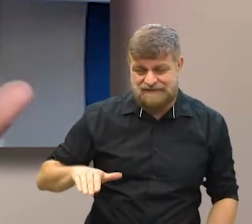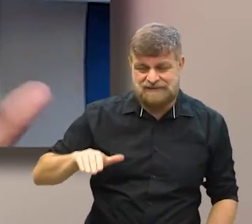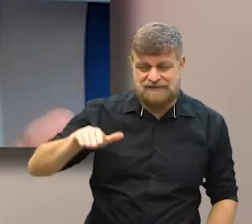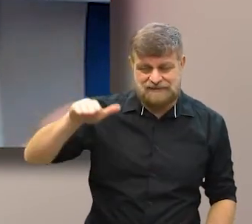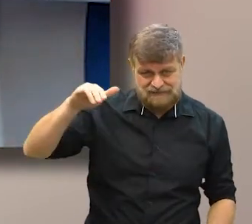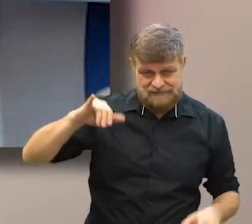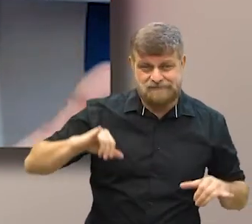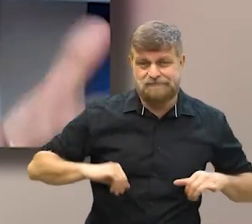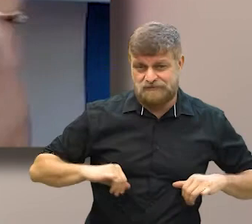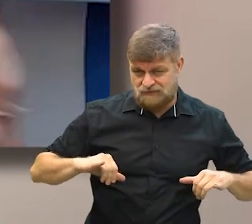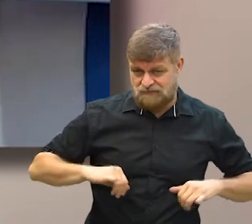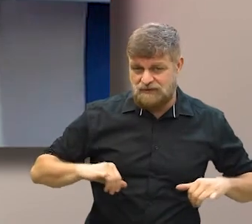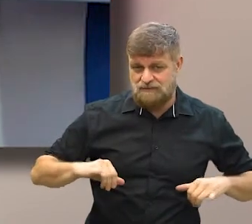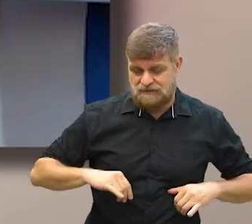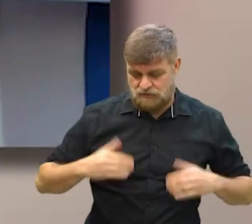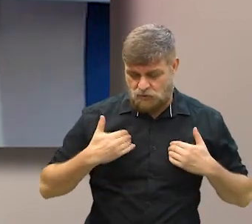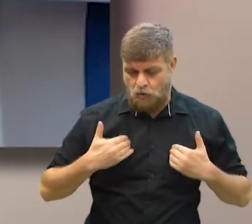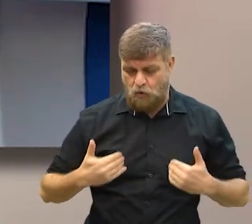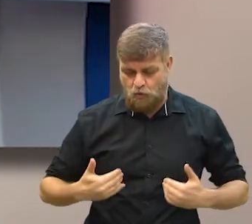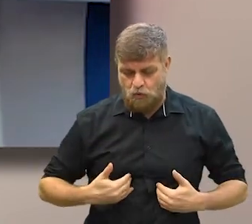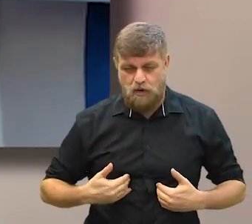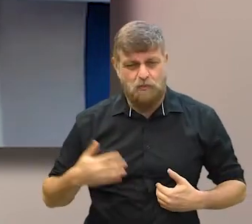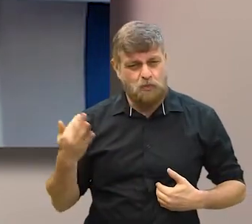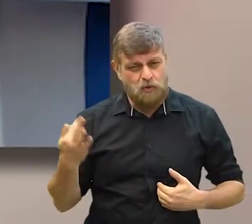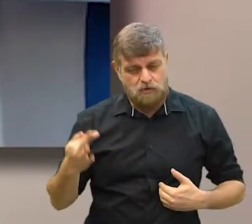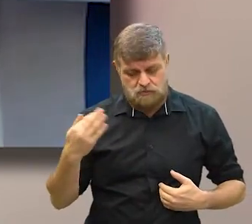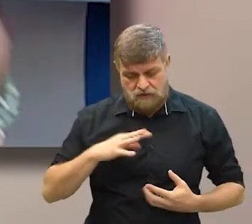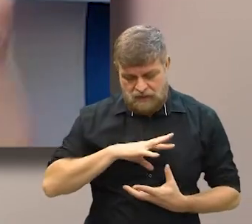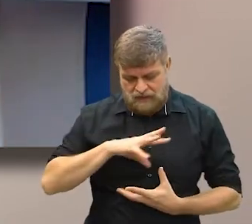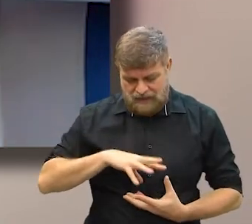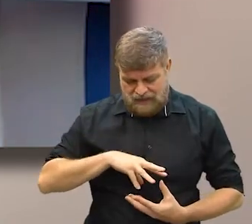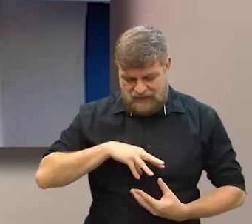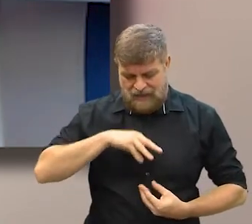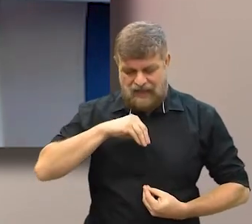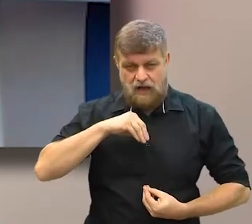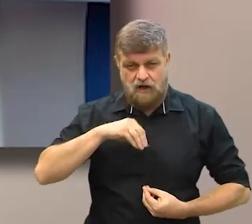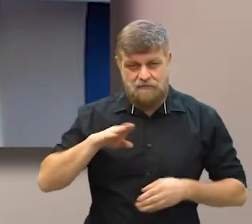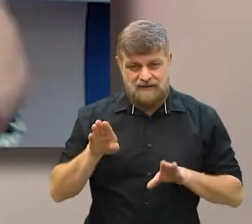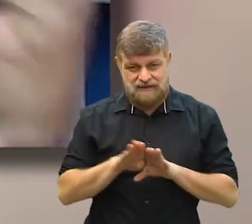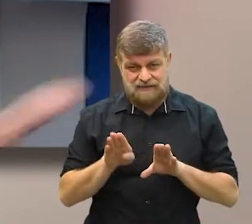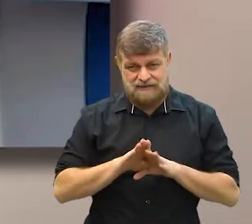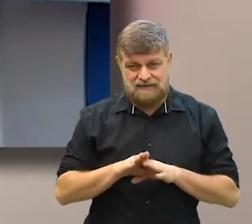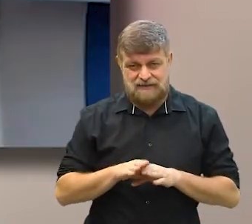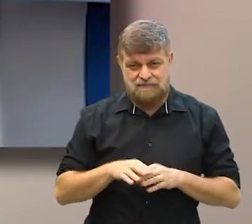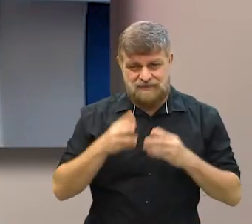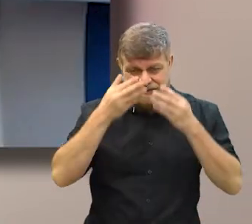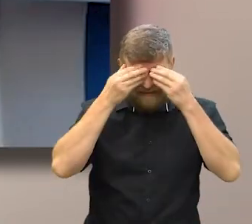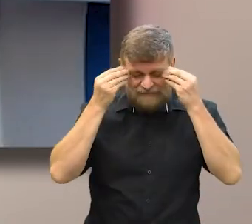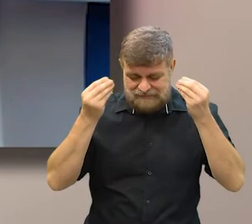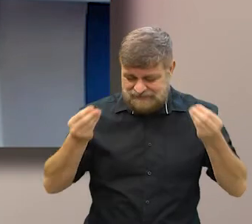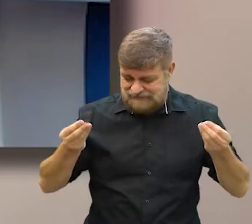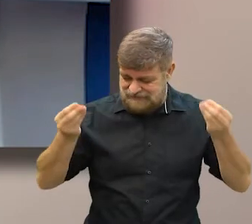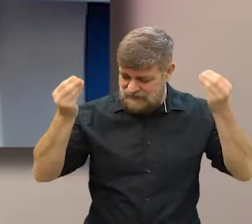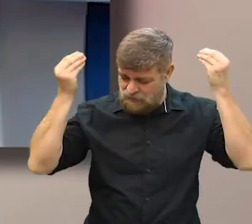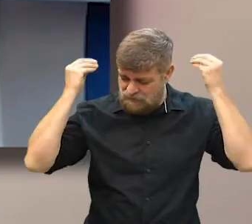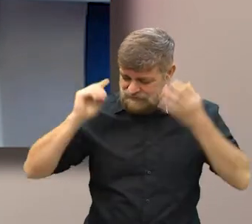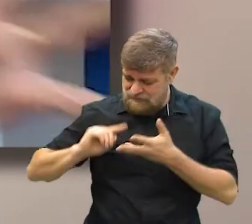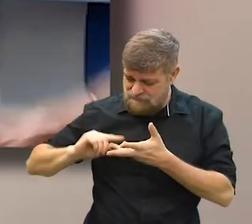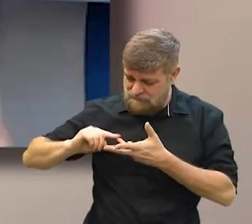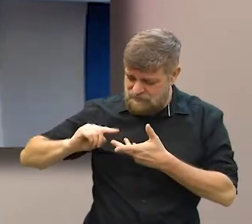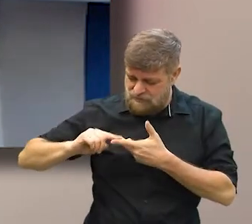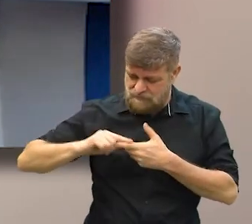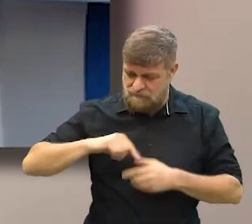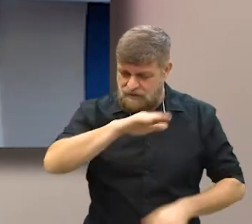dói. Dói no corpo físico e dói na alma também. Precisar deixar coisas para trás. E